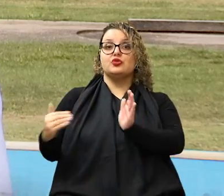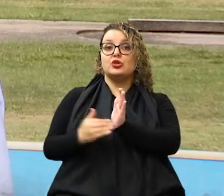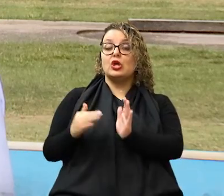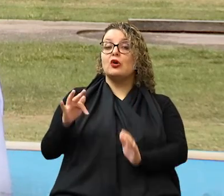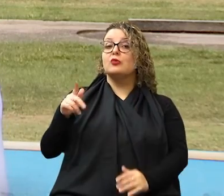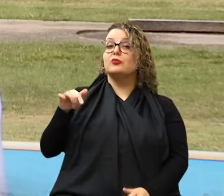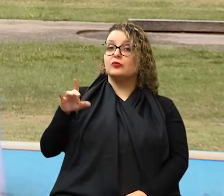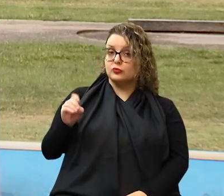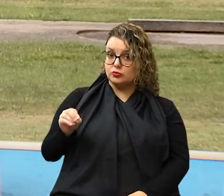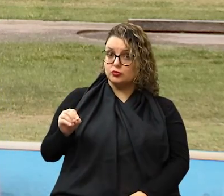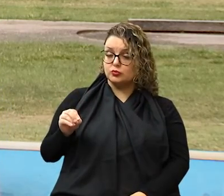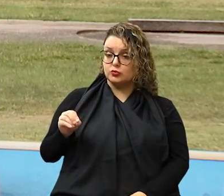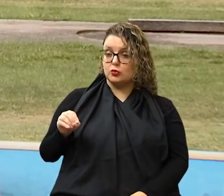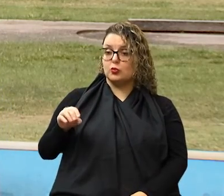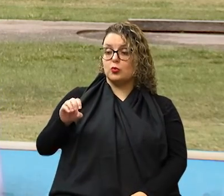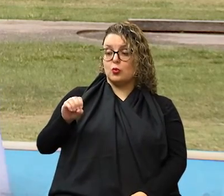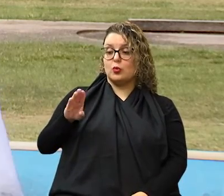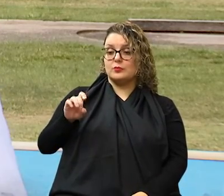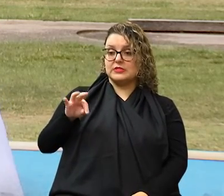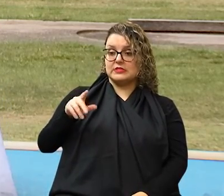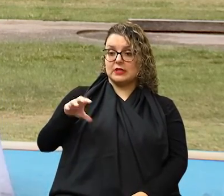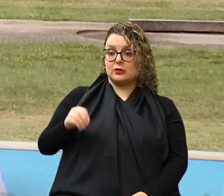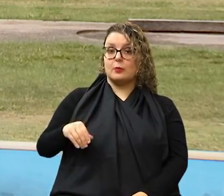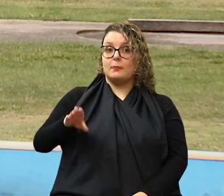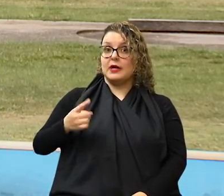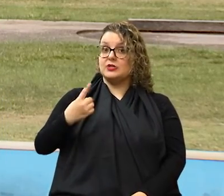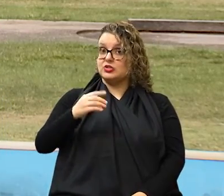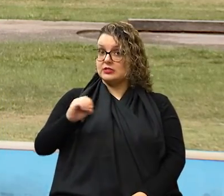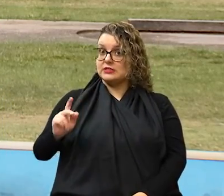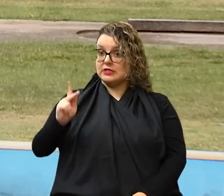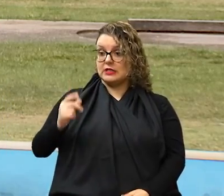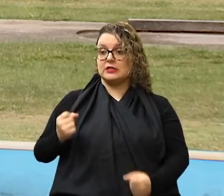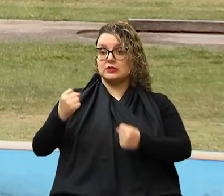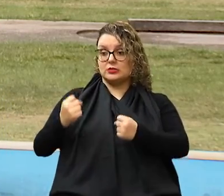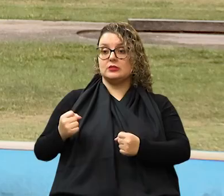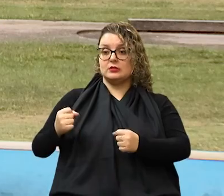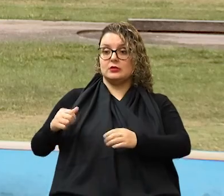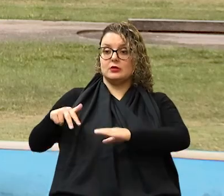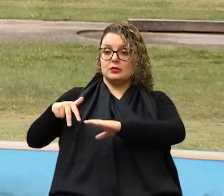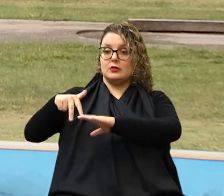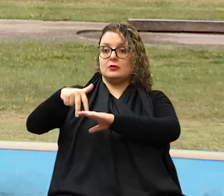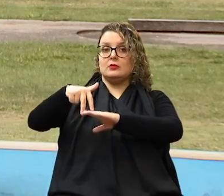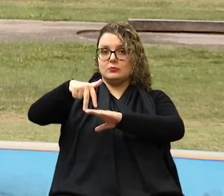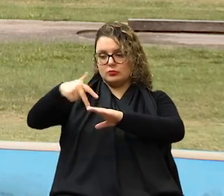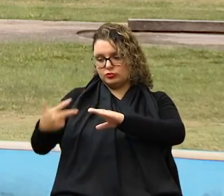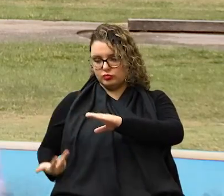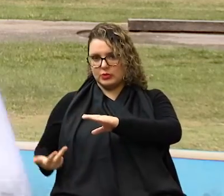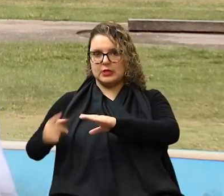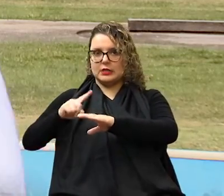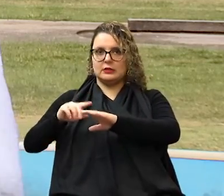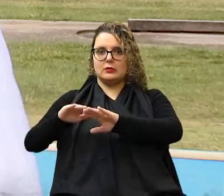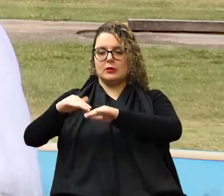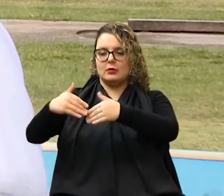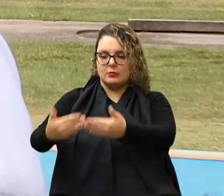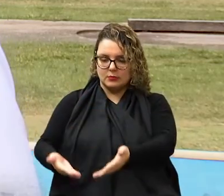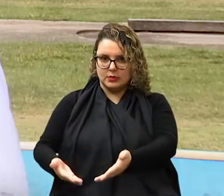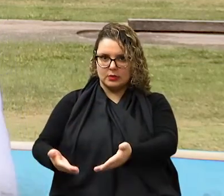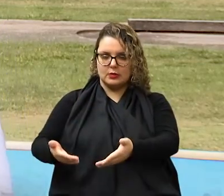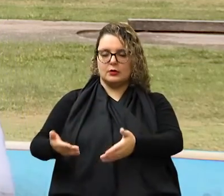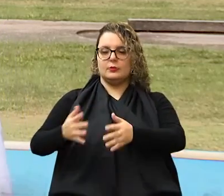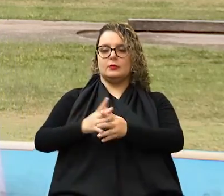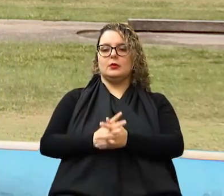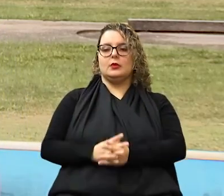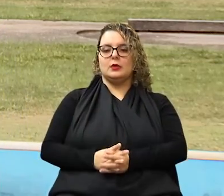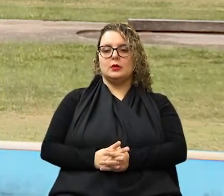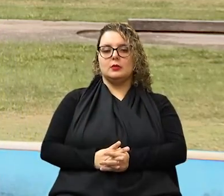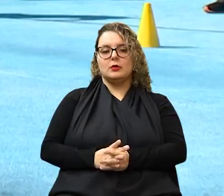fundo. E esse obstáculo ele é pesado, ele tem mais de 100 quilos, se você bater nele você acaba caindo, não a barreira que é